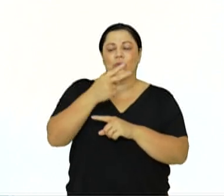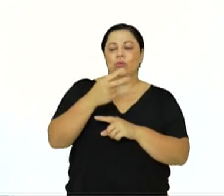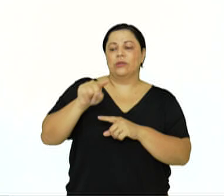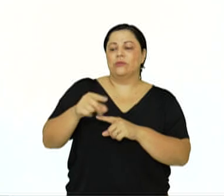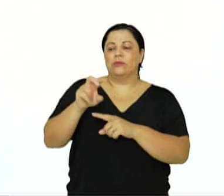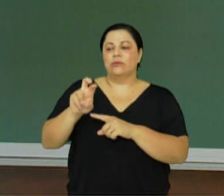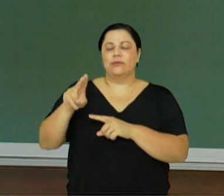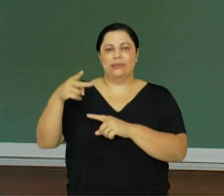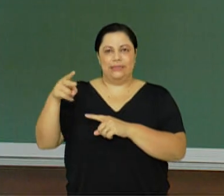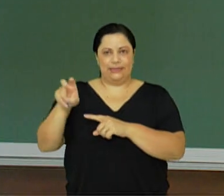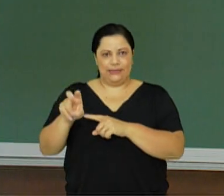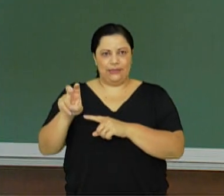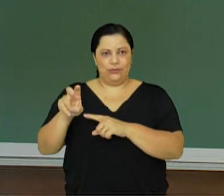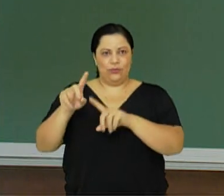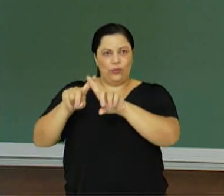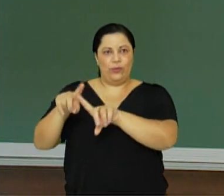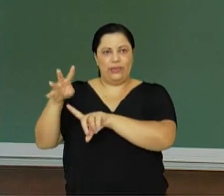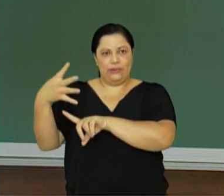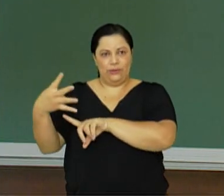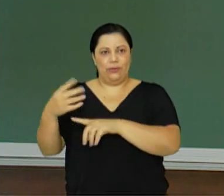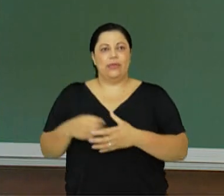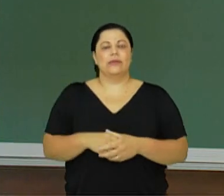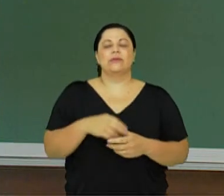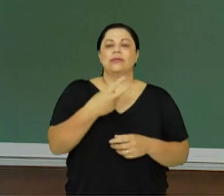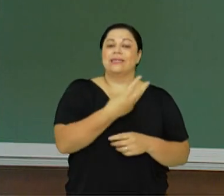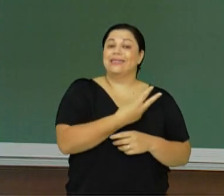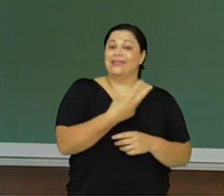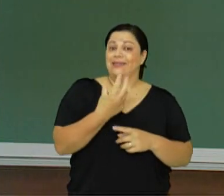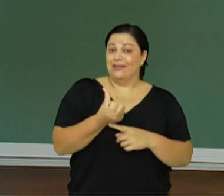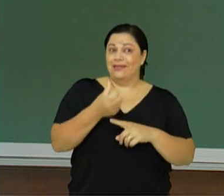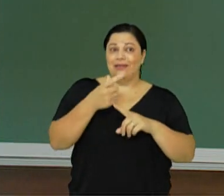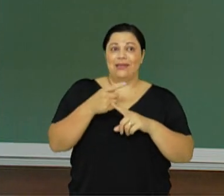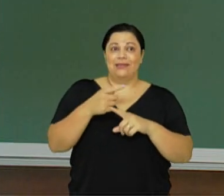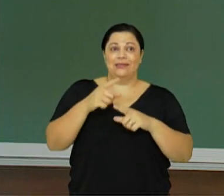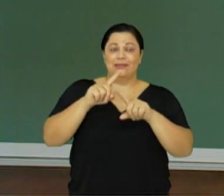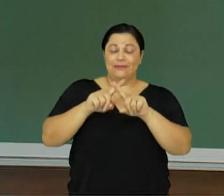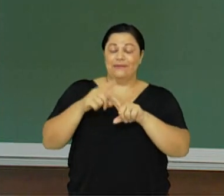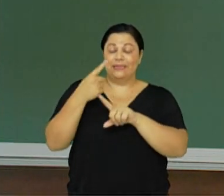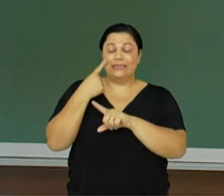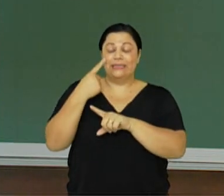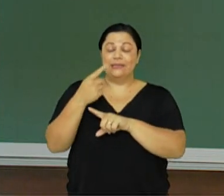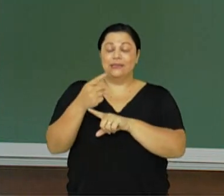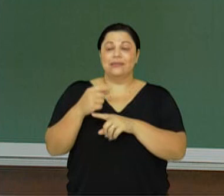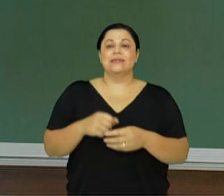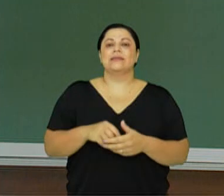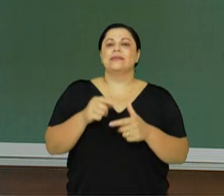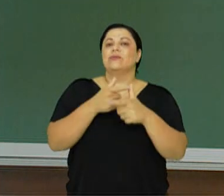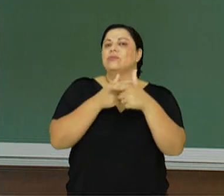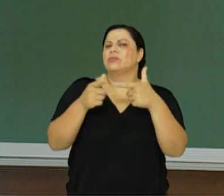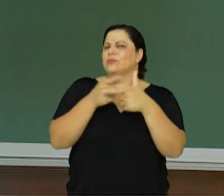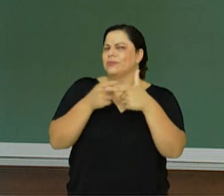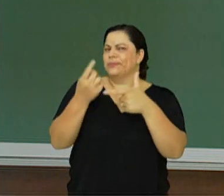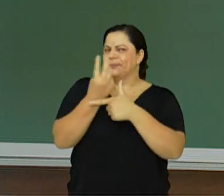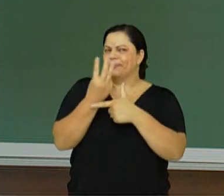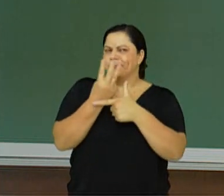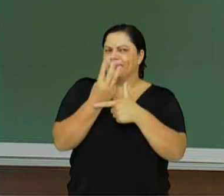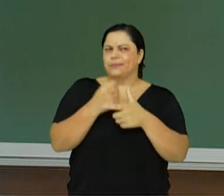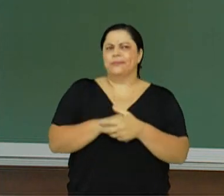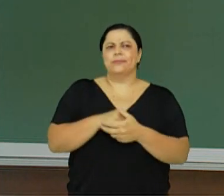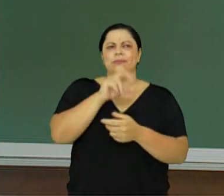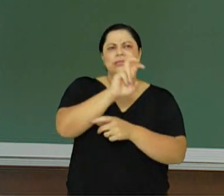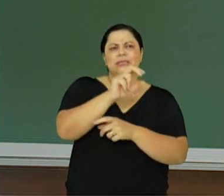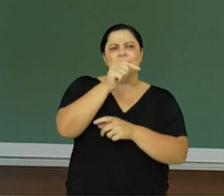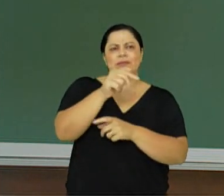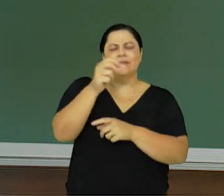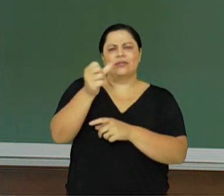vezes 4. 36 vezes 6 dividido por 3 deu 576 dividido por